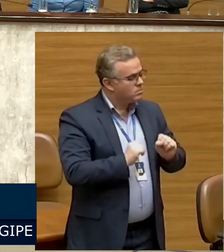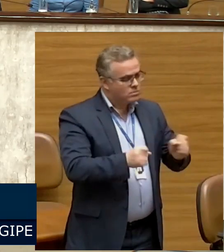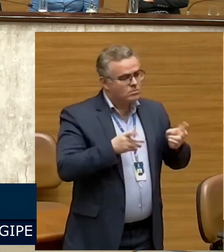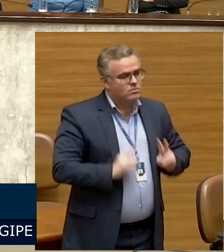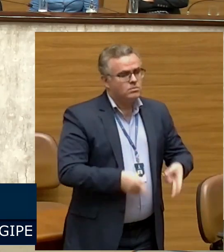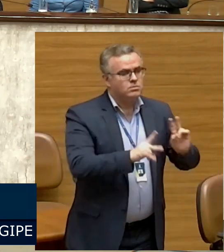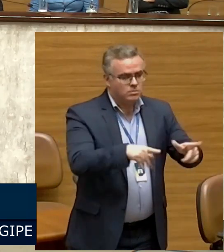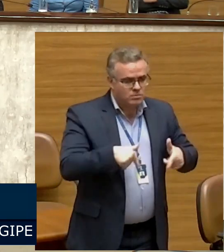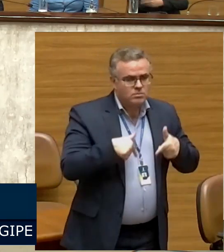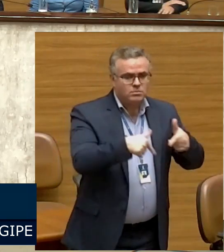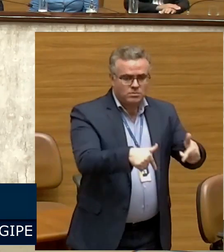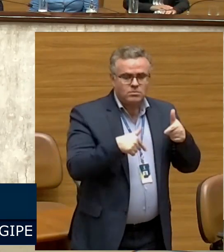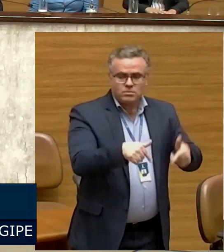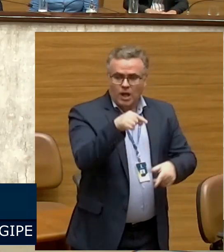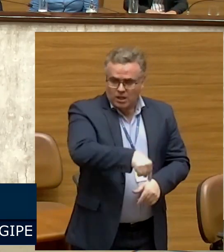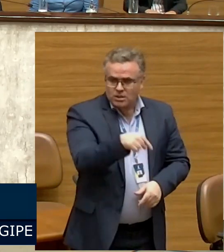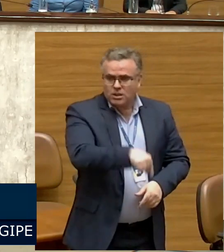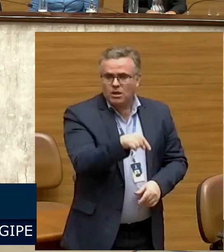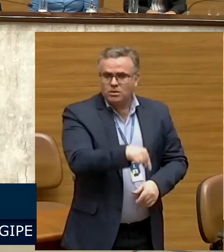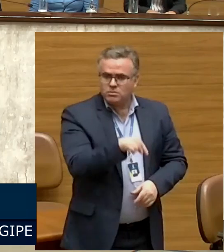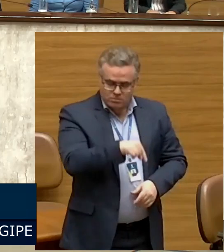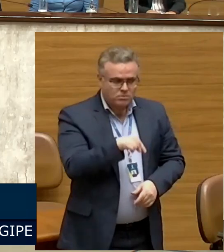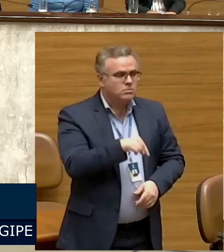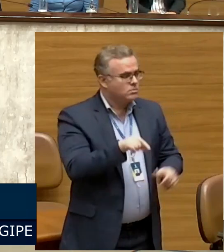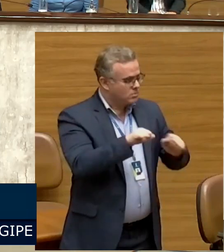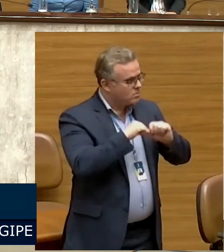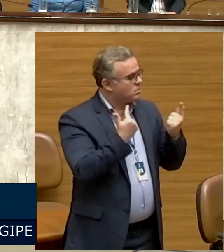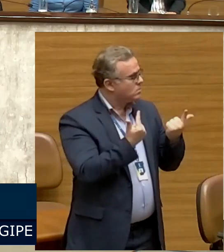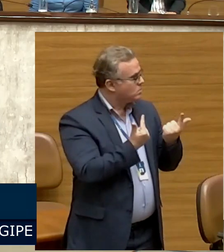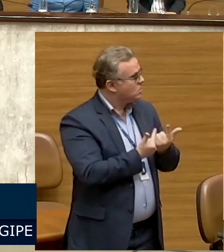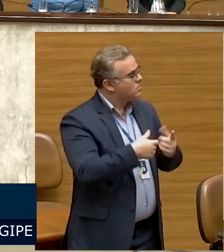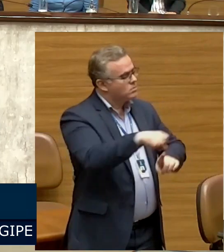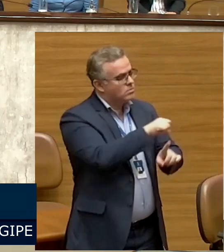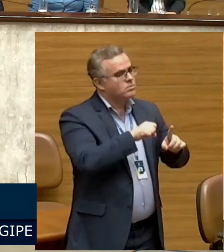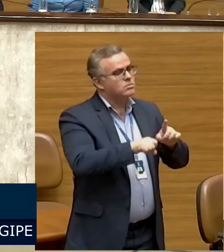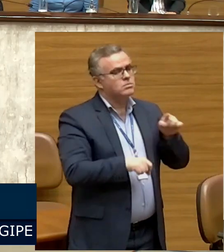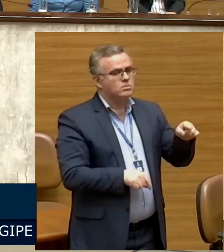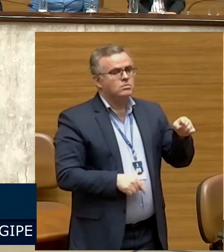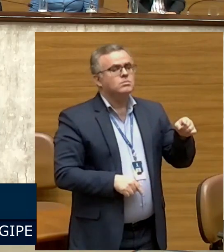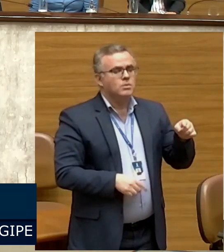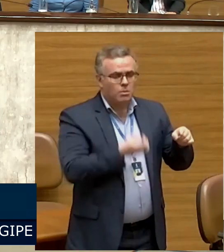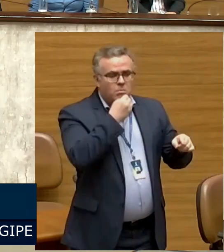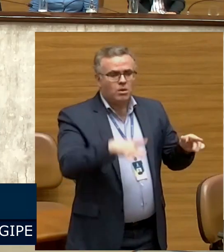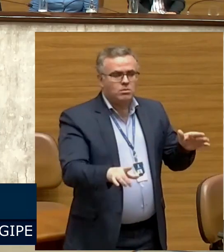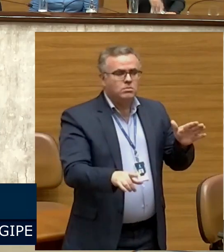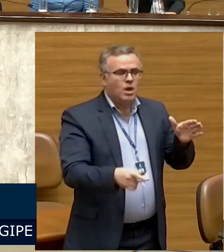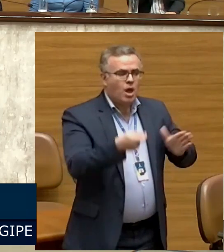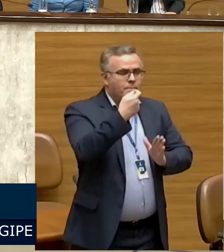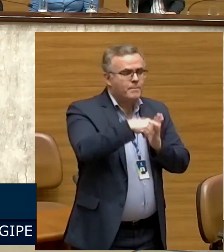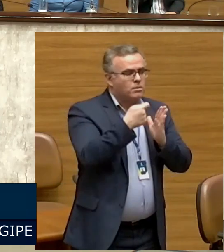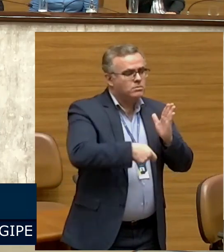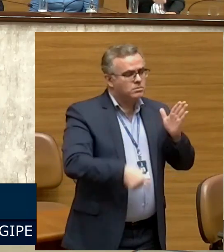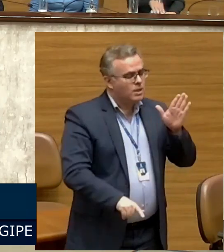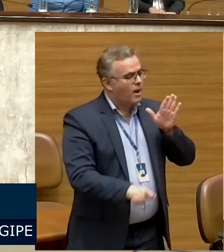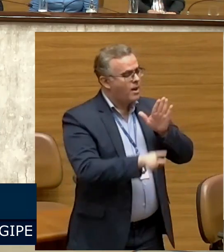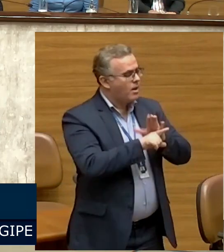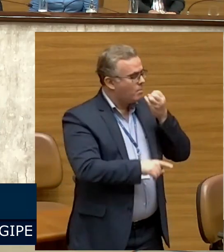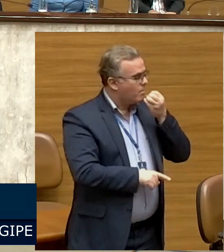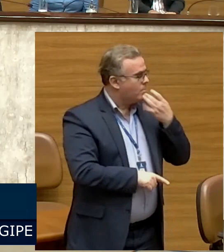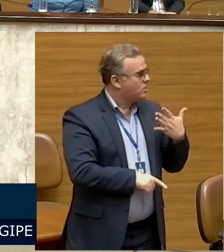continuar na luta nesta casa e também na sociedade para políticas públicas inclusivas.